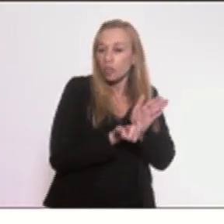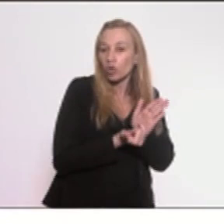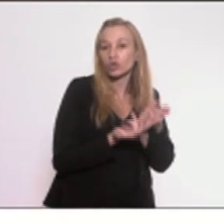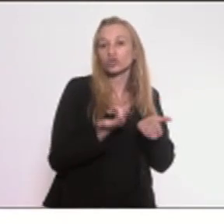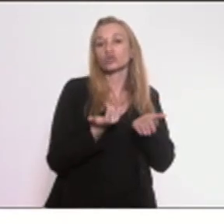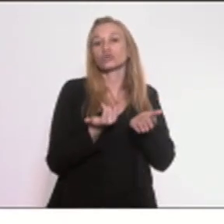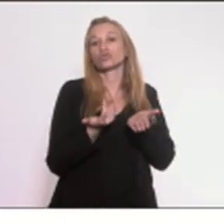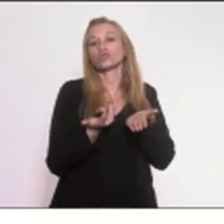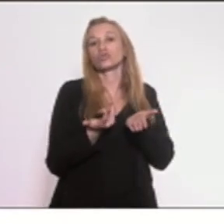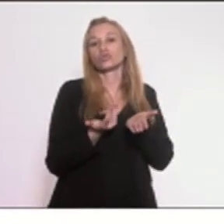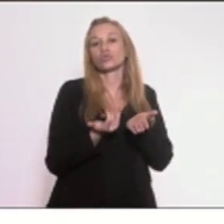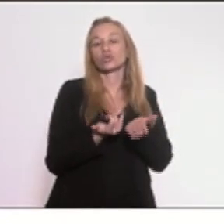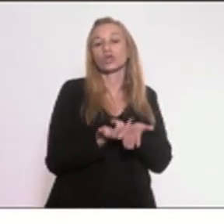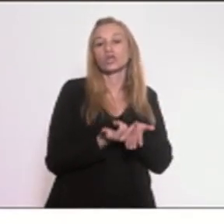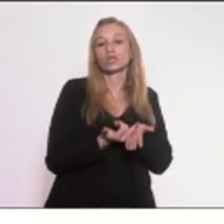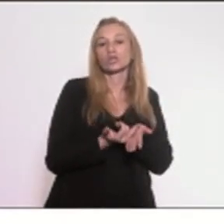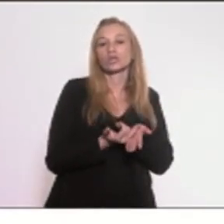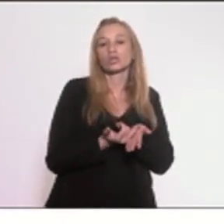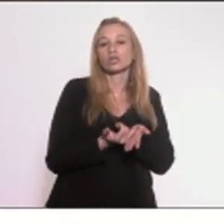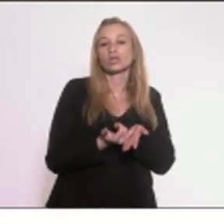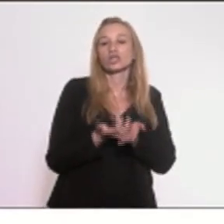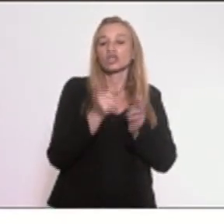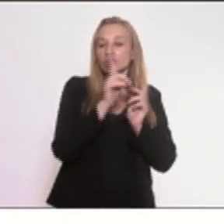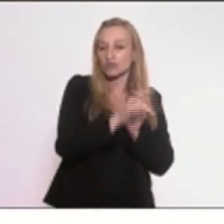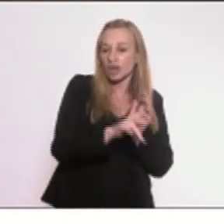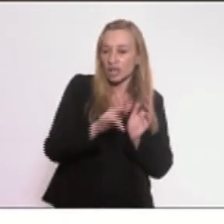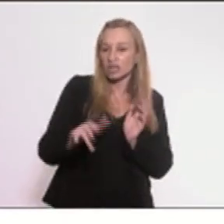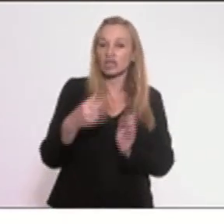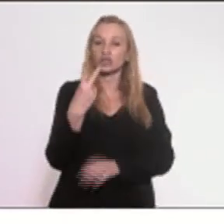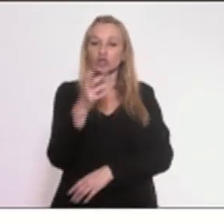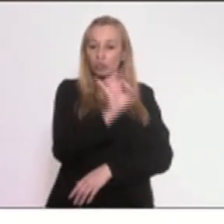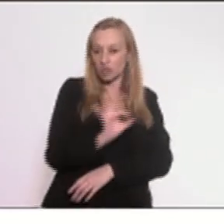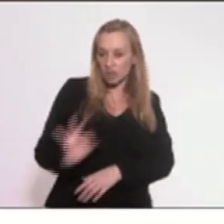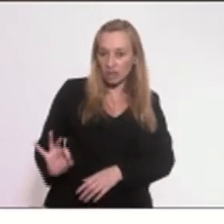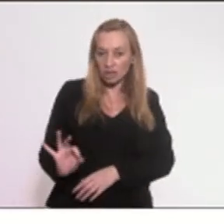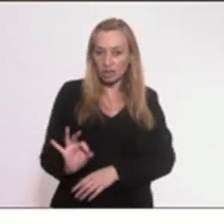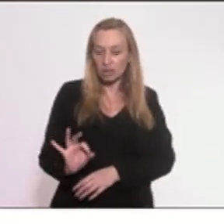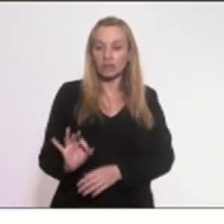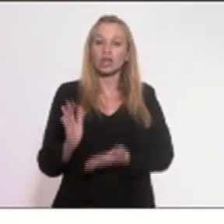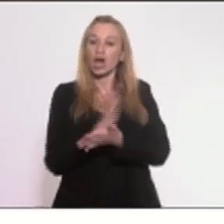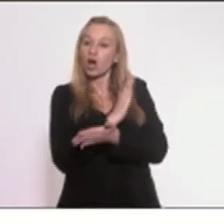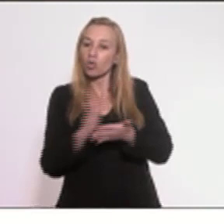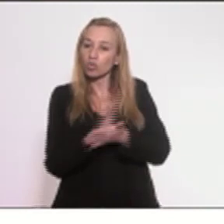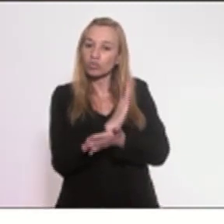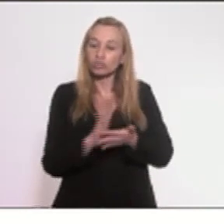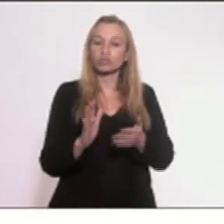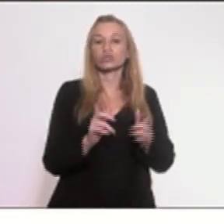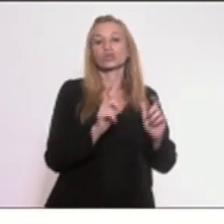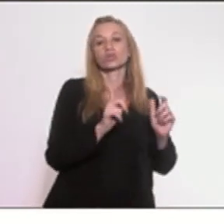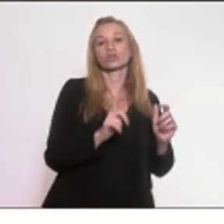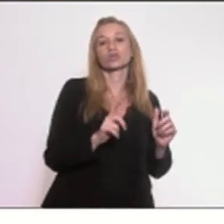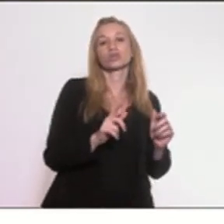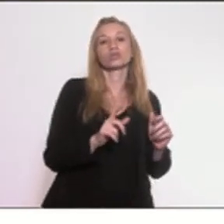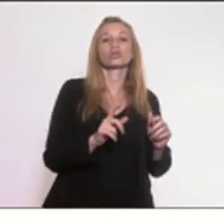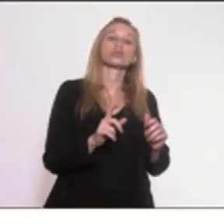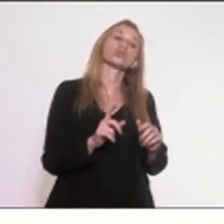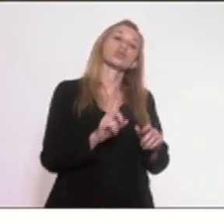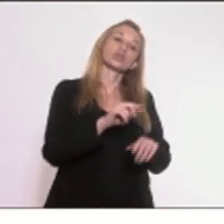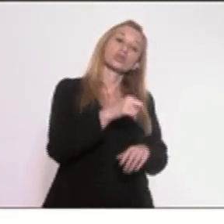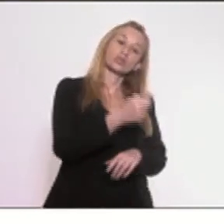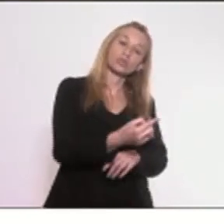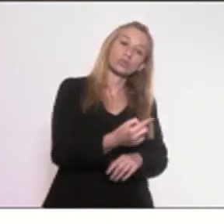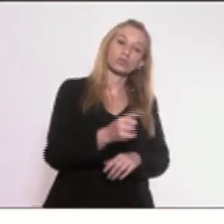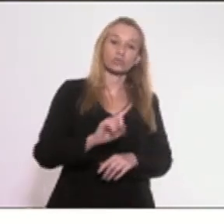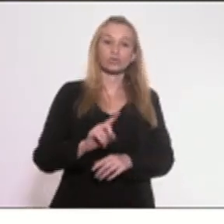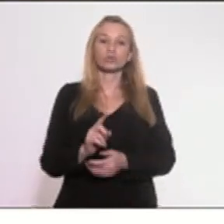circulação, alíquota diferenciada de 2% para alguns casos, 12% para outros,